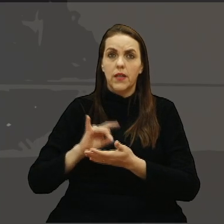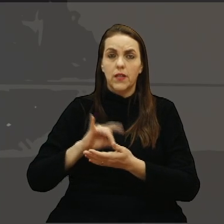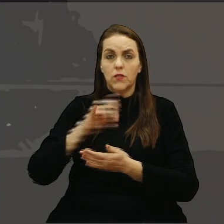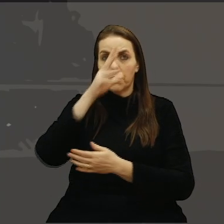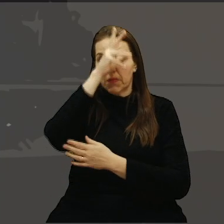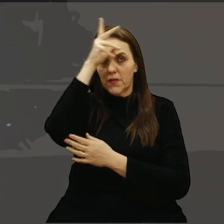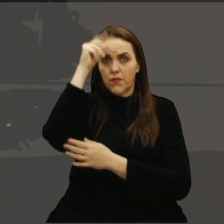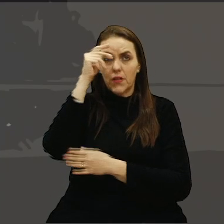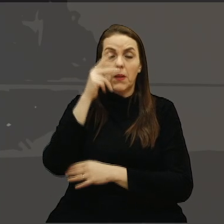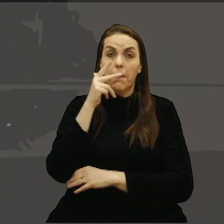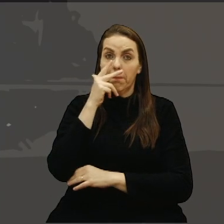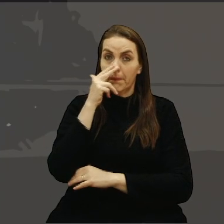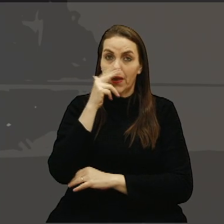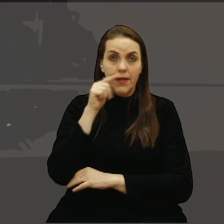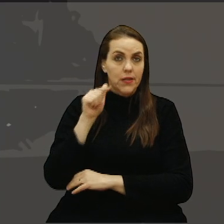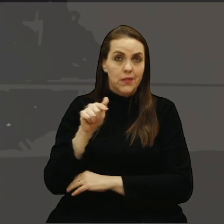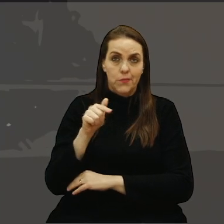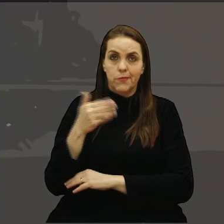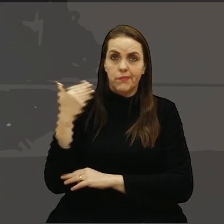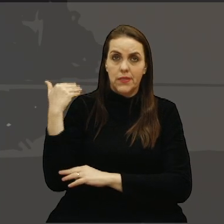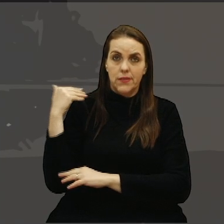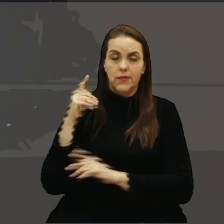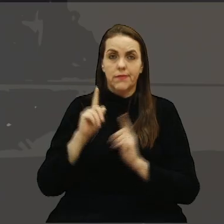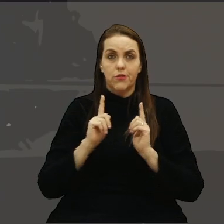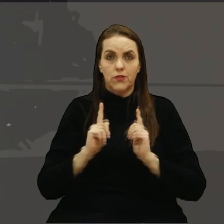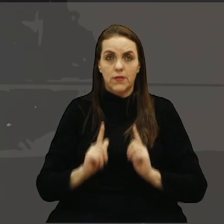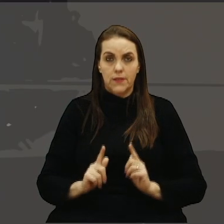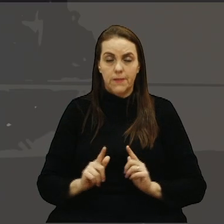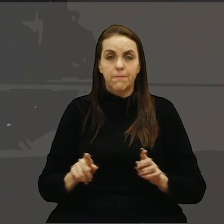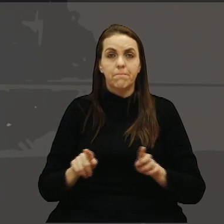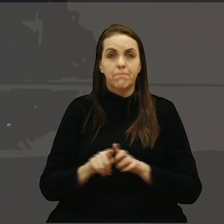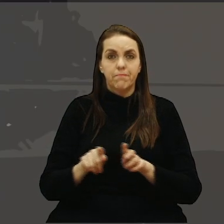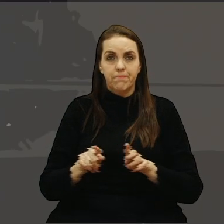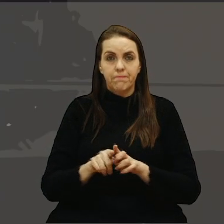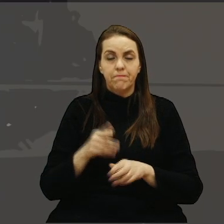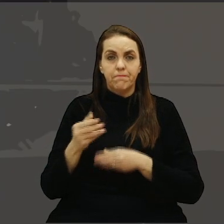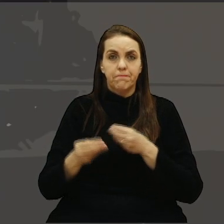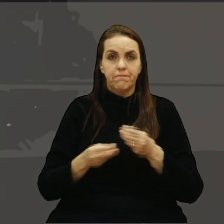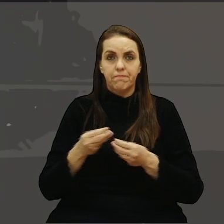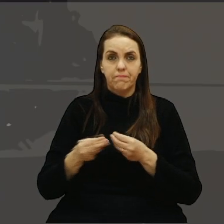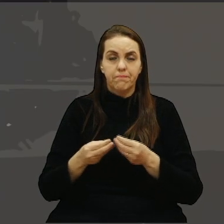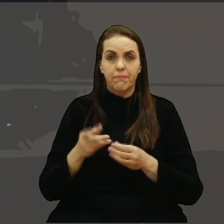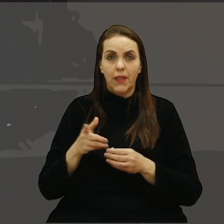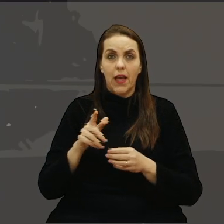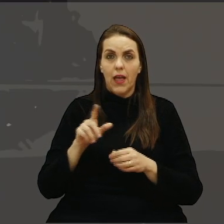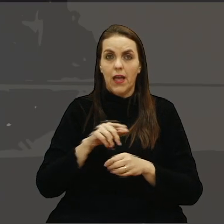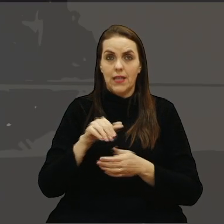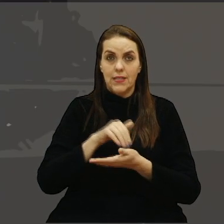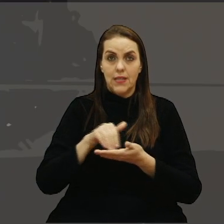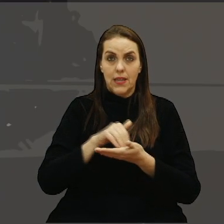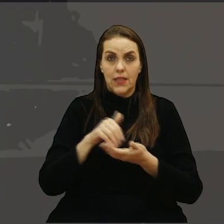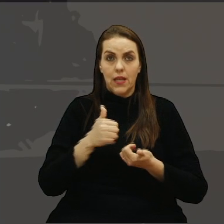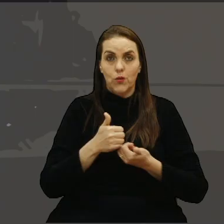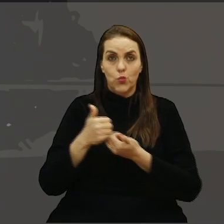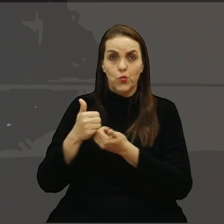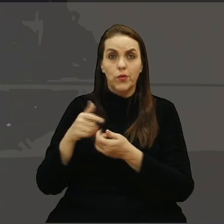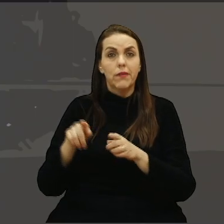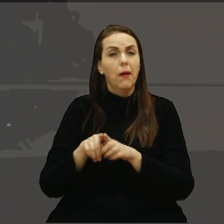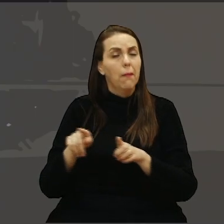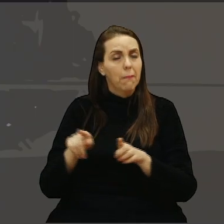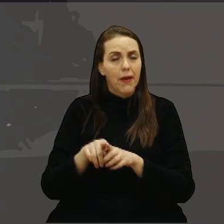o mesmo da última gestão, e também a adjunta hoje também é da mesma